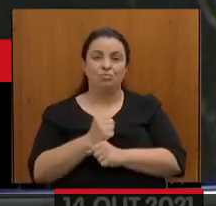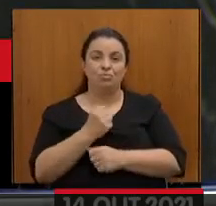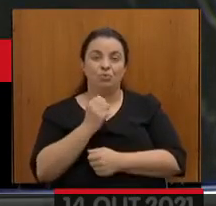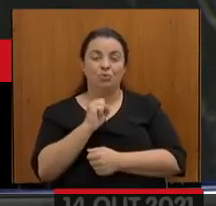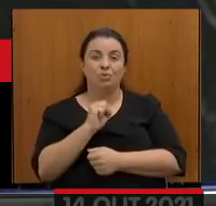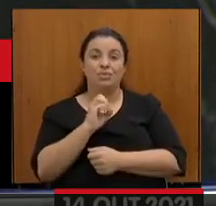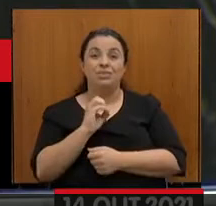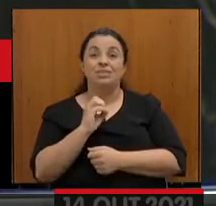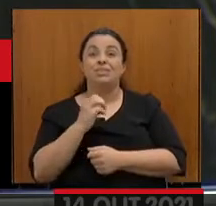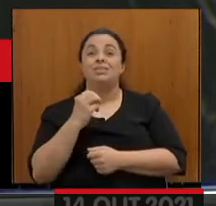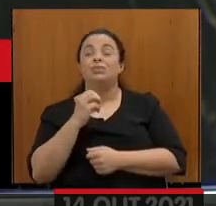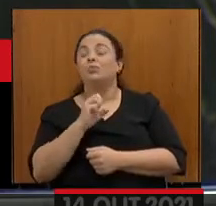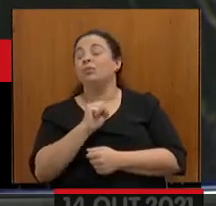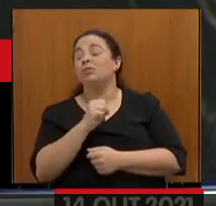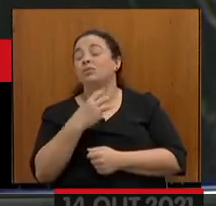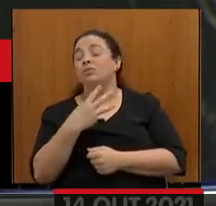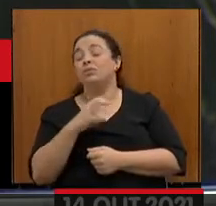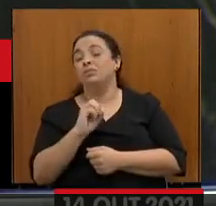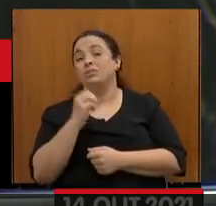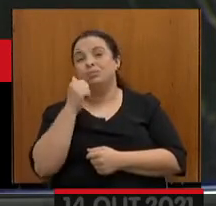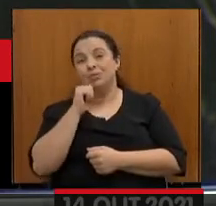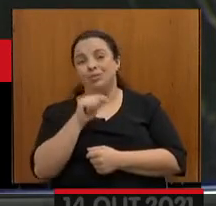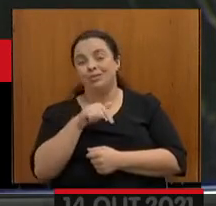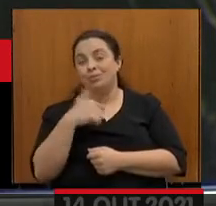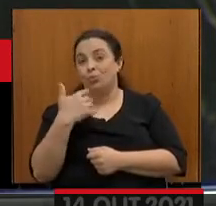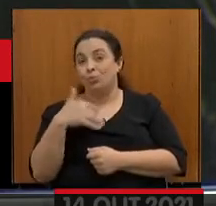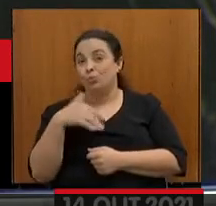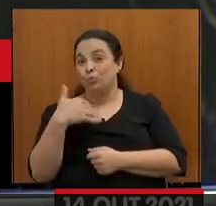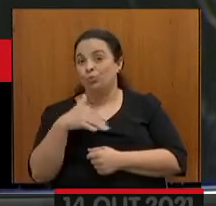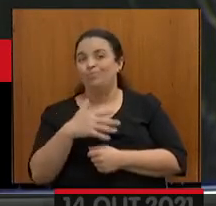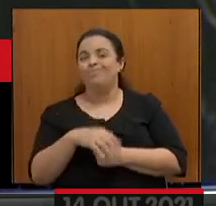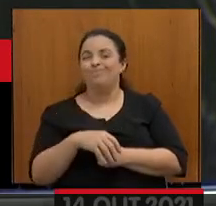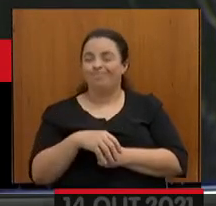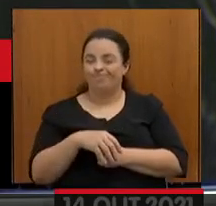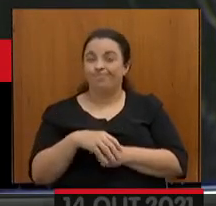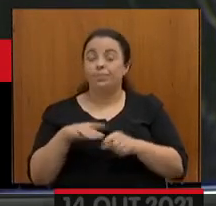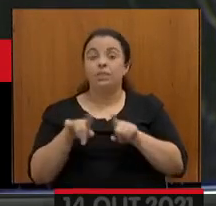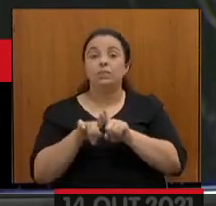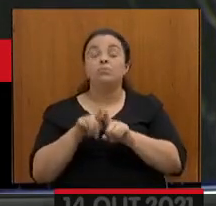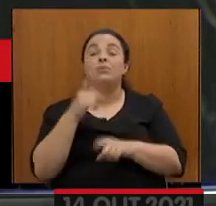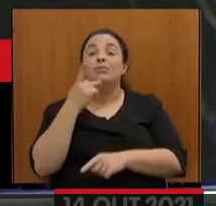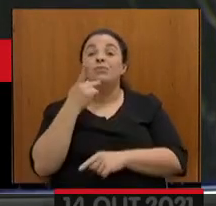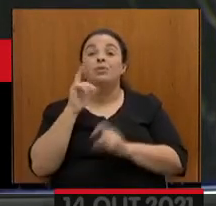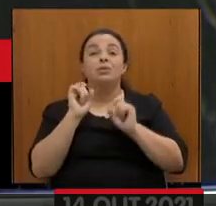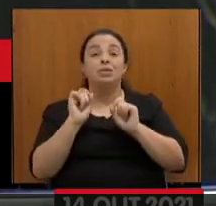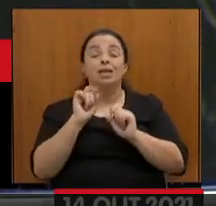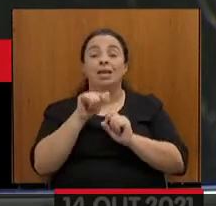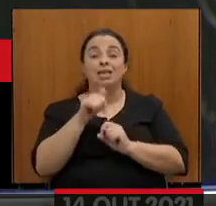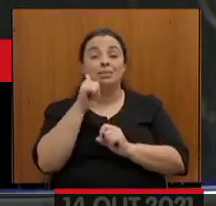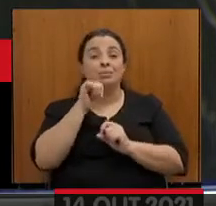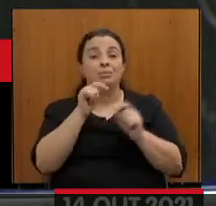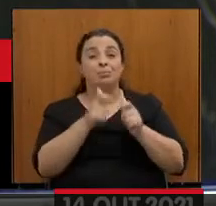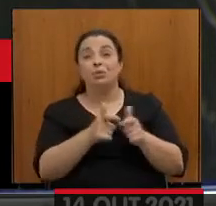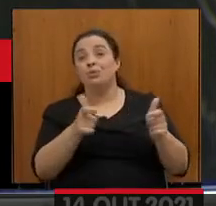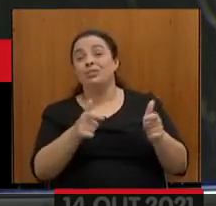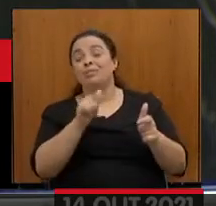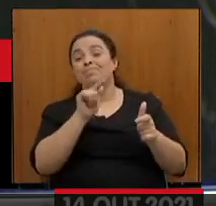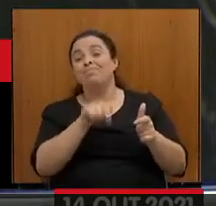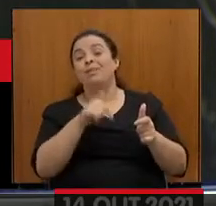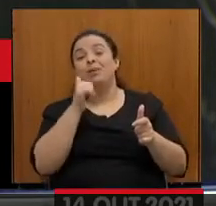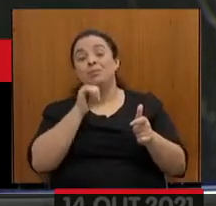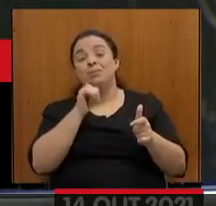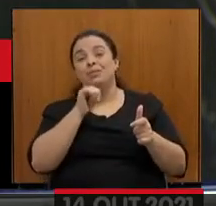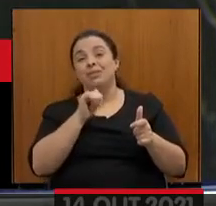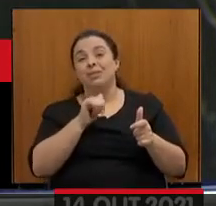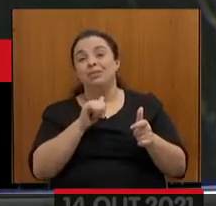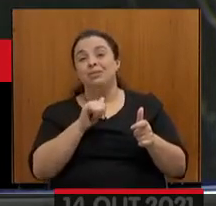alto. Nós também estamos falando aqui de que a maioria dessas mulheres são mulheres que têm a